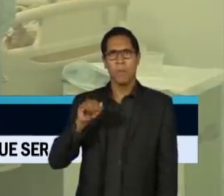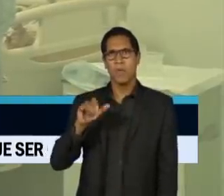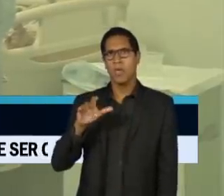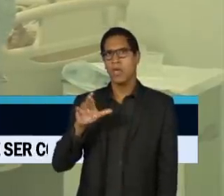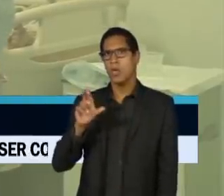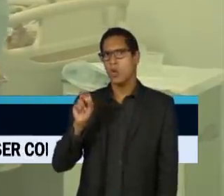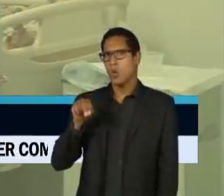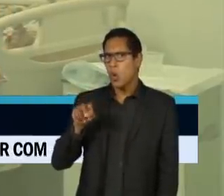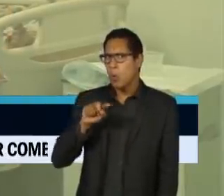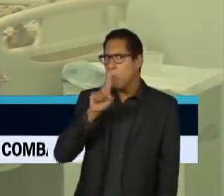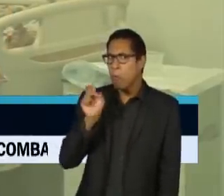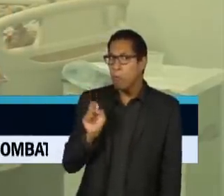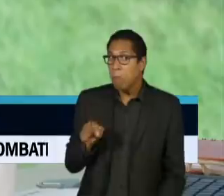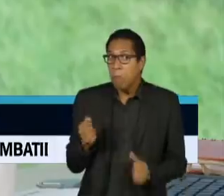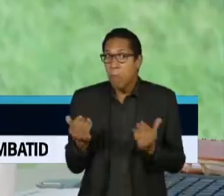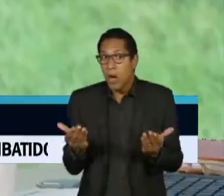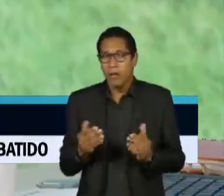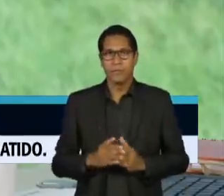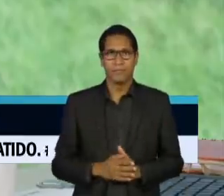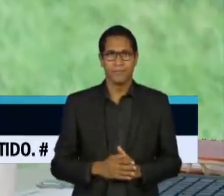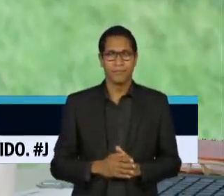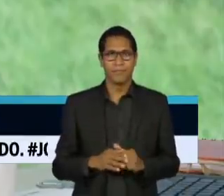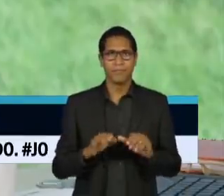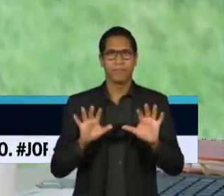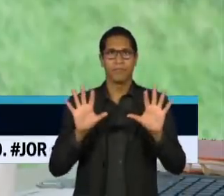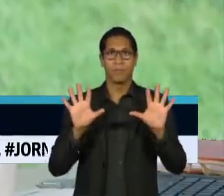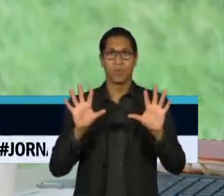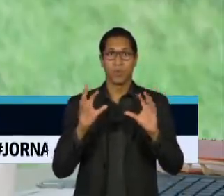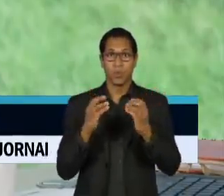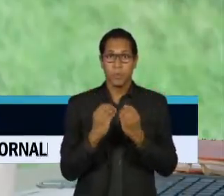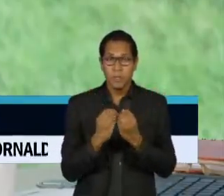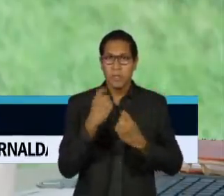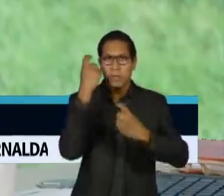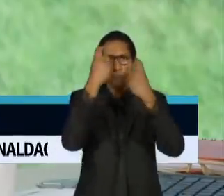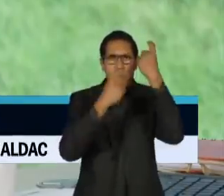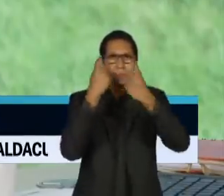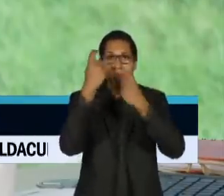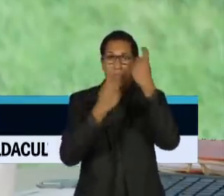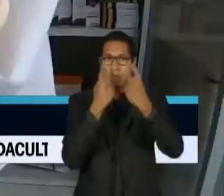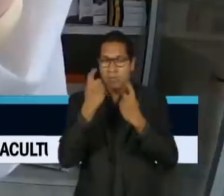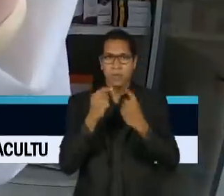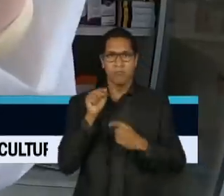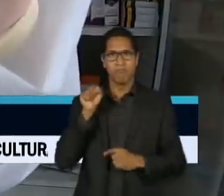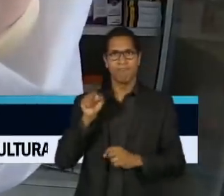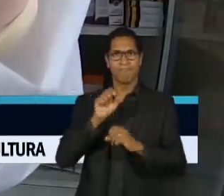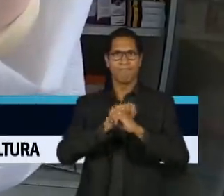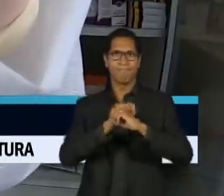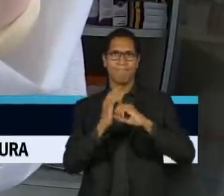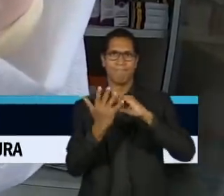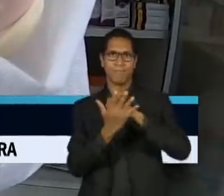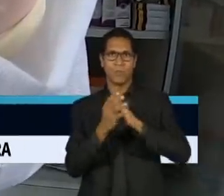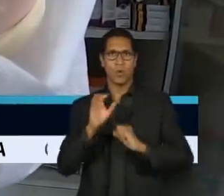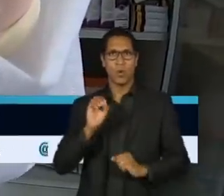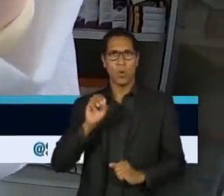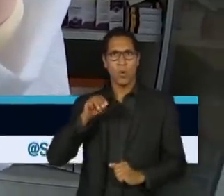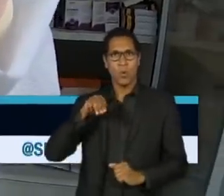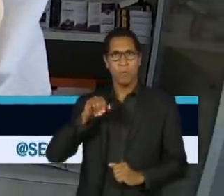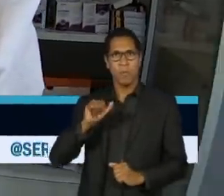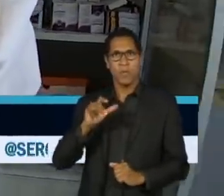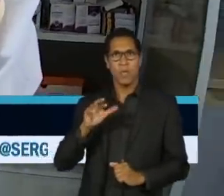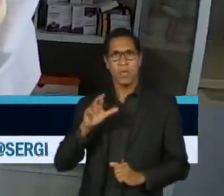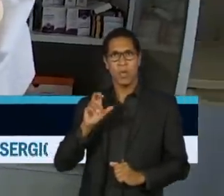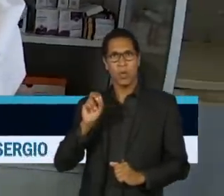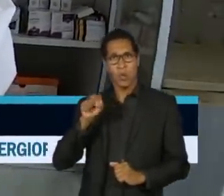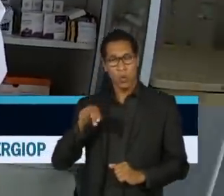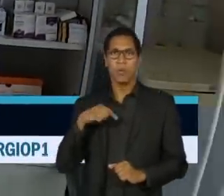Preocupação. Esse é o termo utilizado pela Organização Mundial da Saúde para classificar a Ômicron. Desde que foi identificada no final de